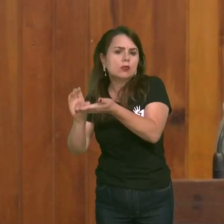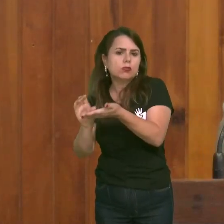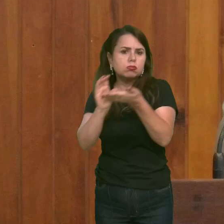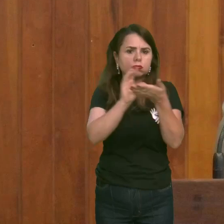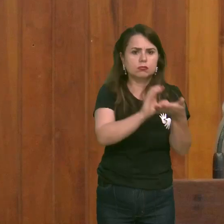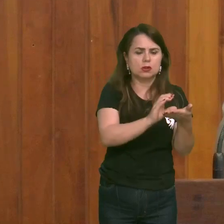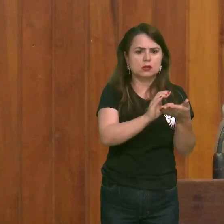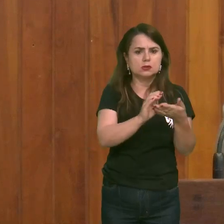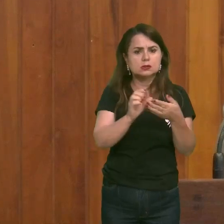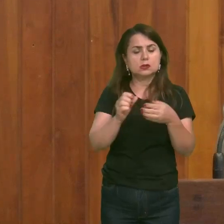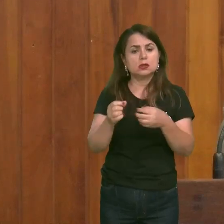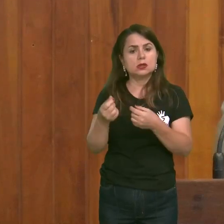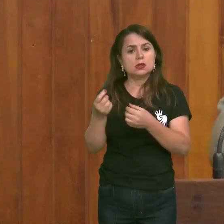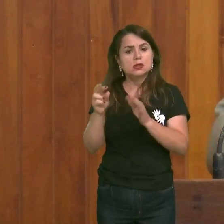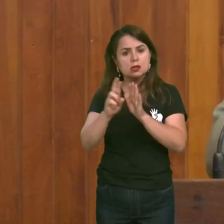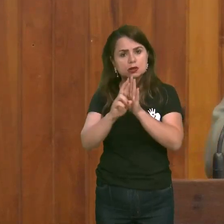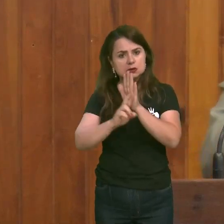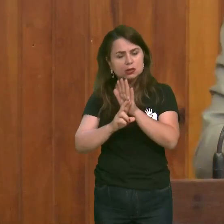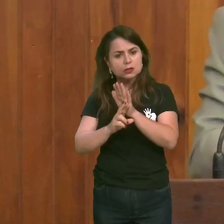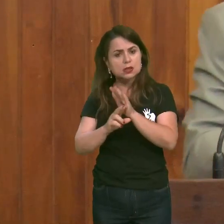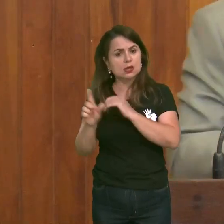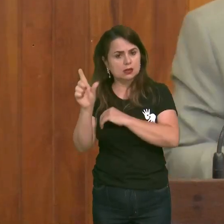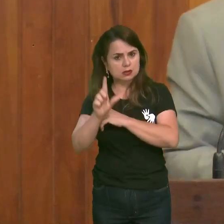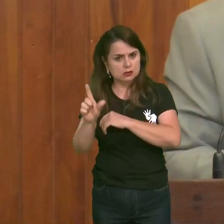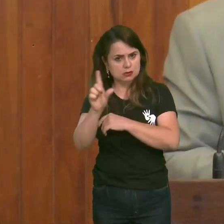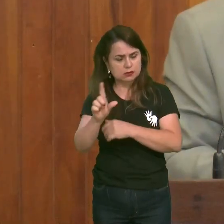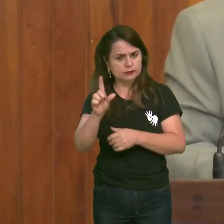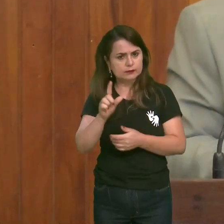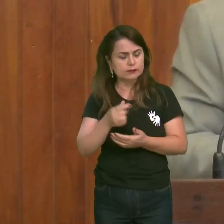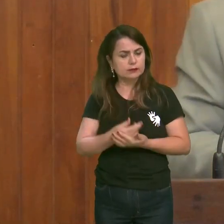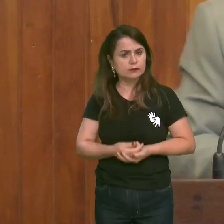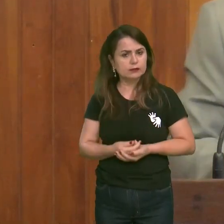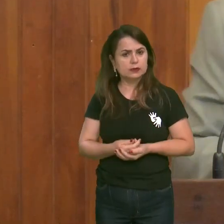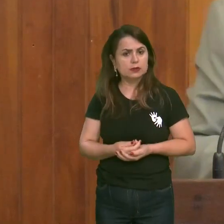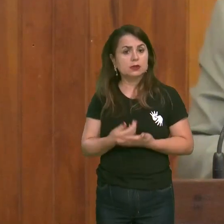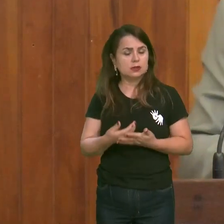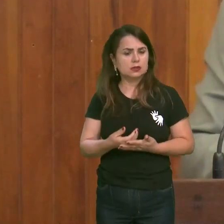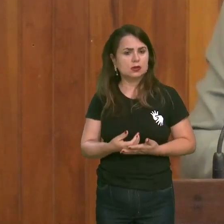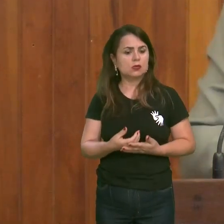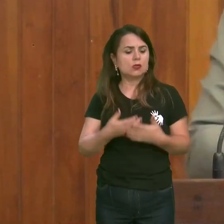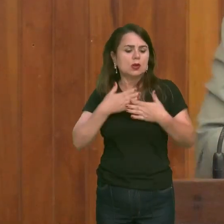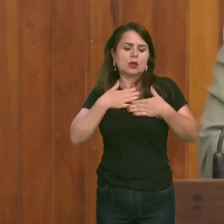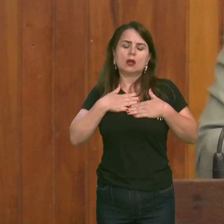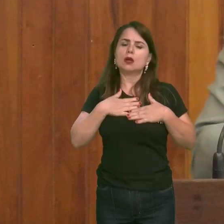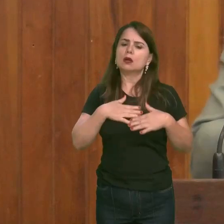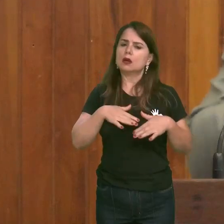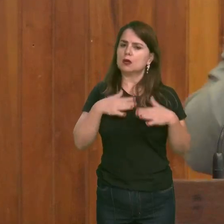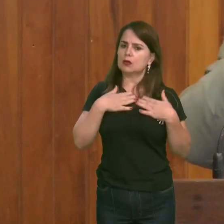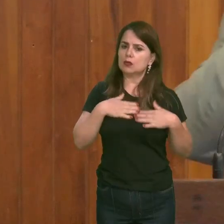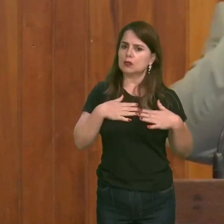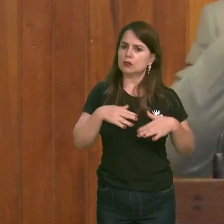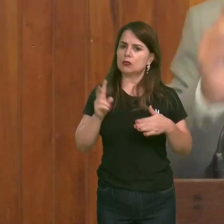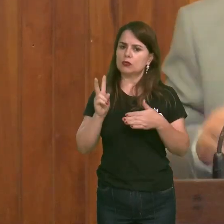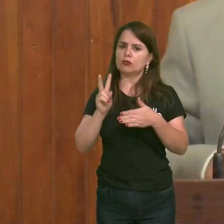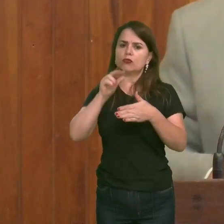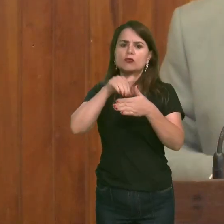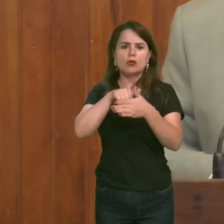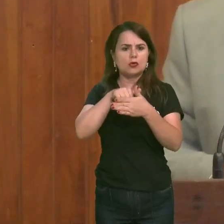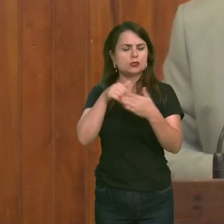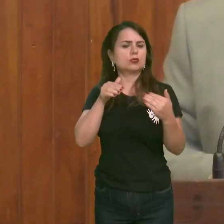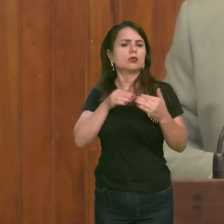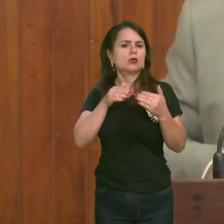daqui então de uma forma bem tranquila vota o orçamento a minhas emendas também